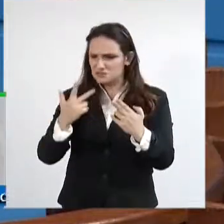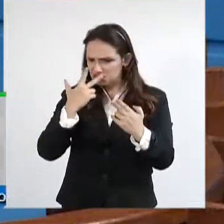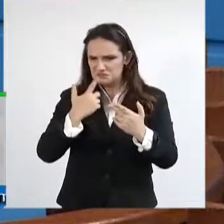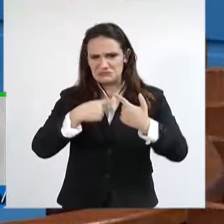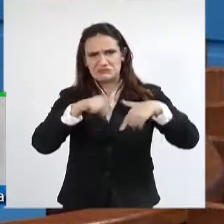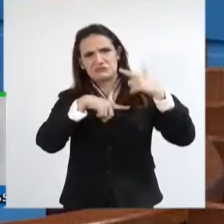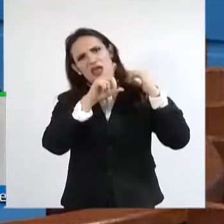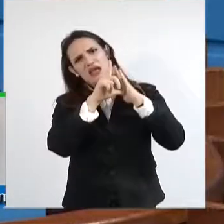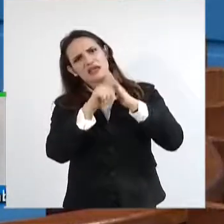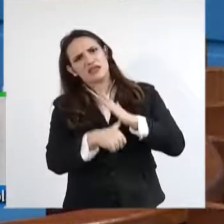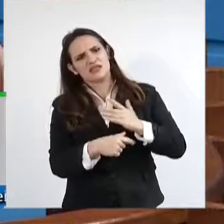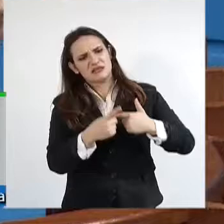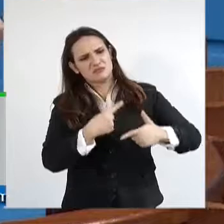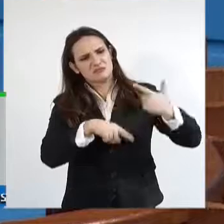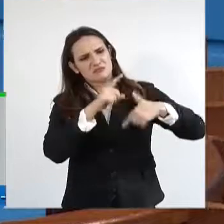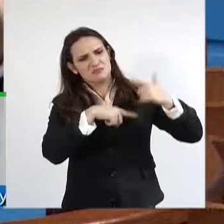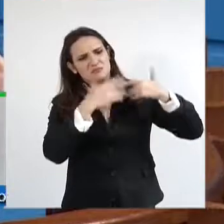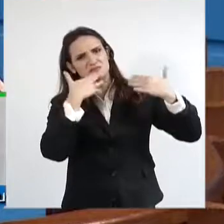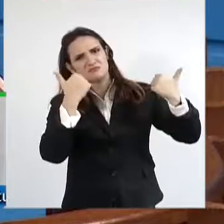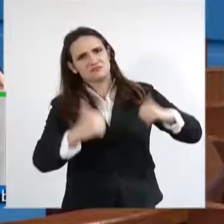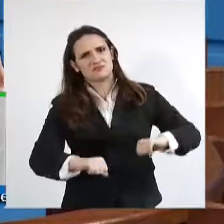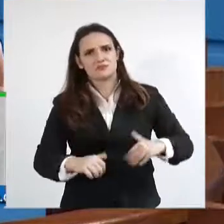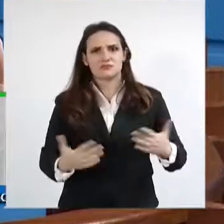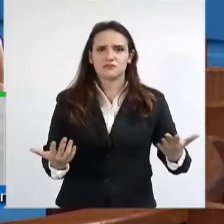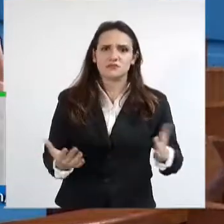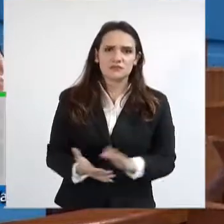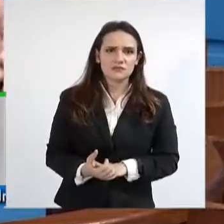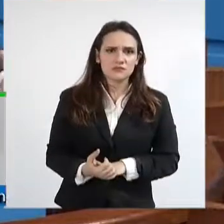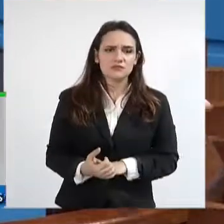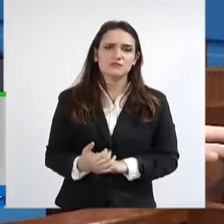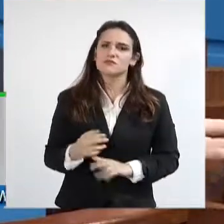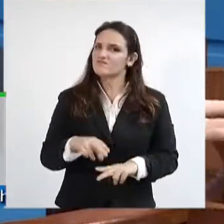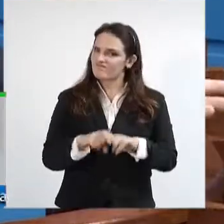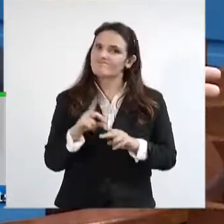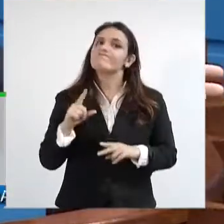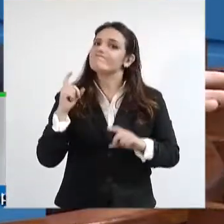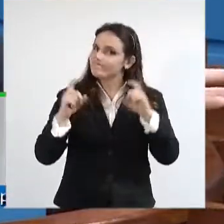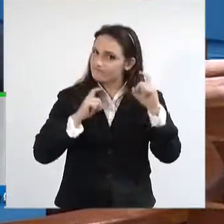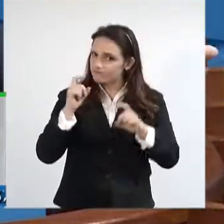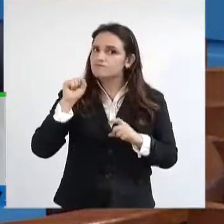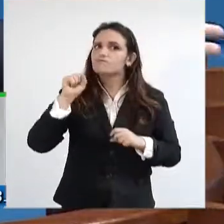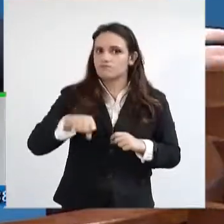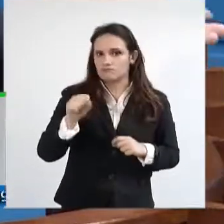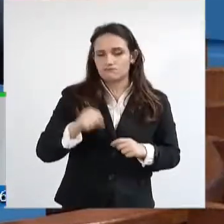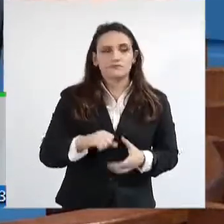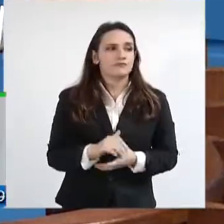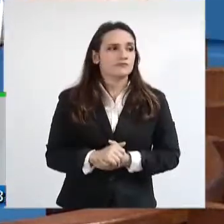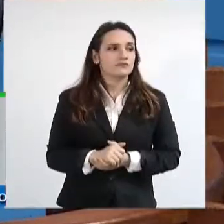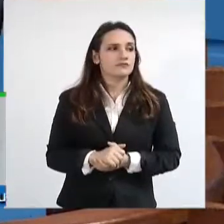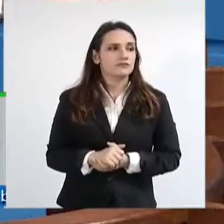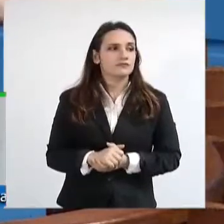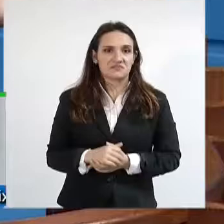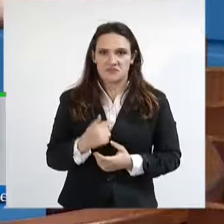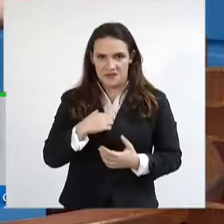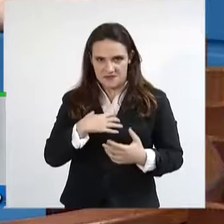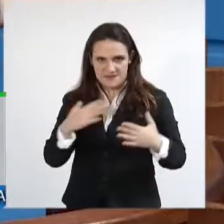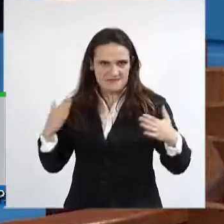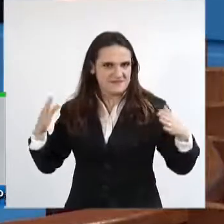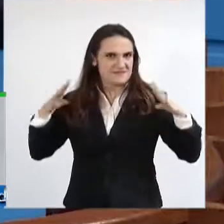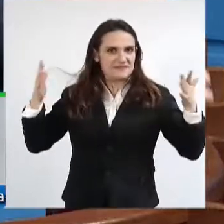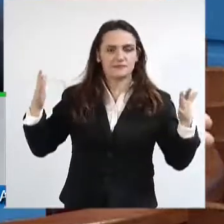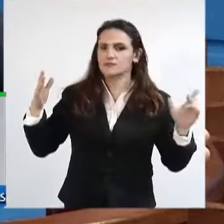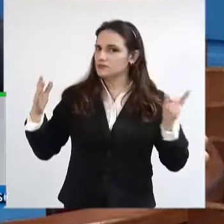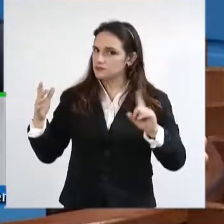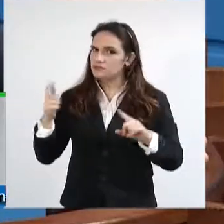retrocedendo. Então, essa situação, ela é muito preocupante. Eu estou falando aqui, eu não estou comemorando. Eu